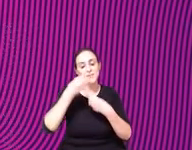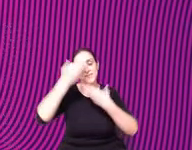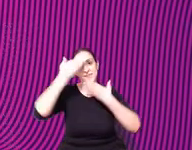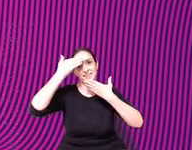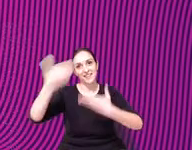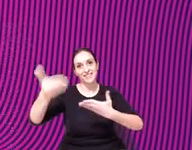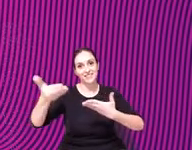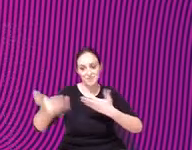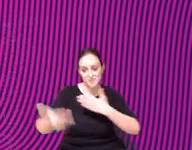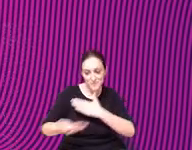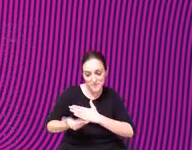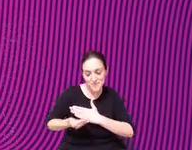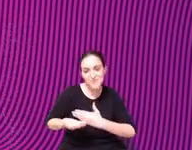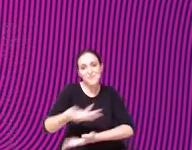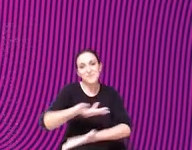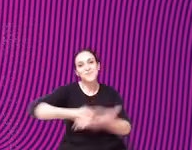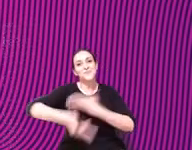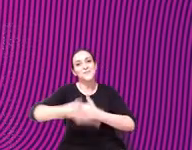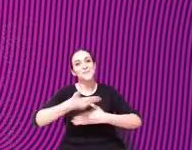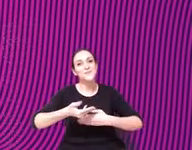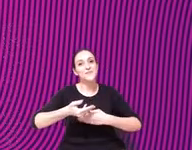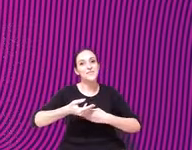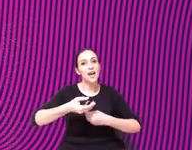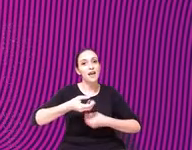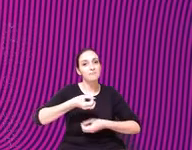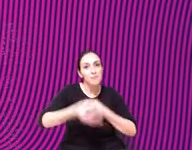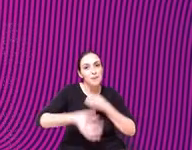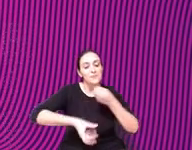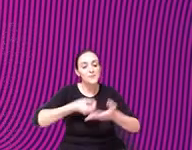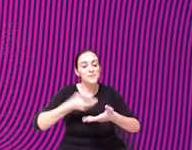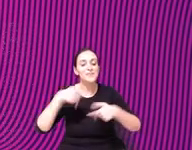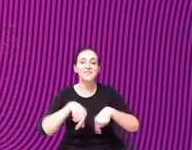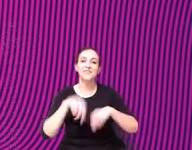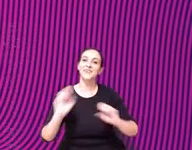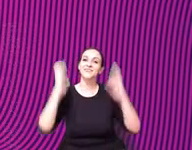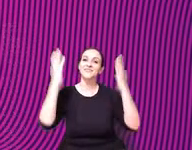colaboração e contribuição para o nosso evento.